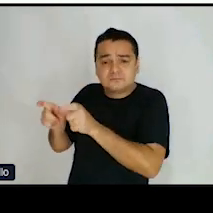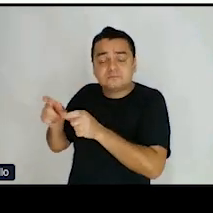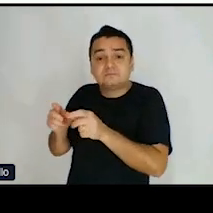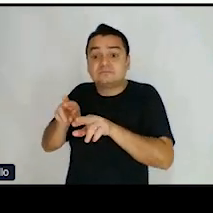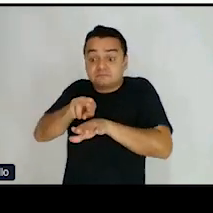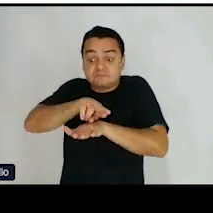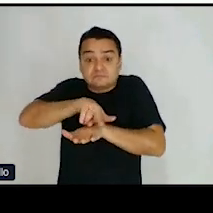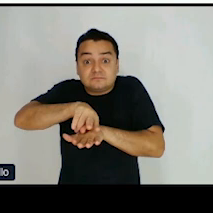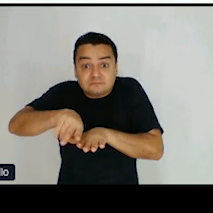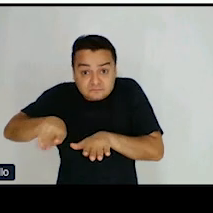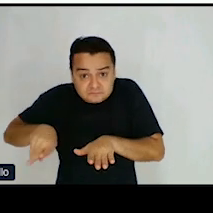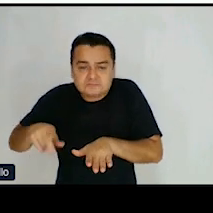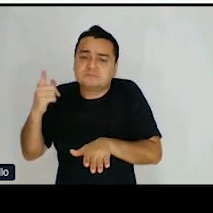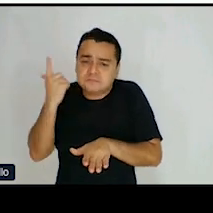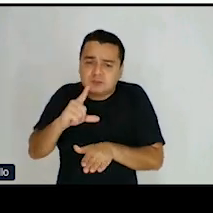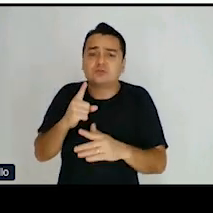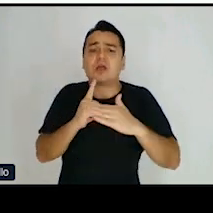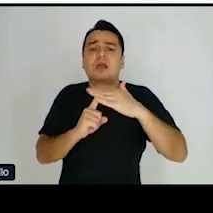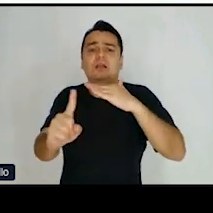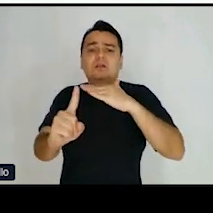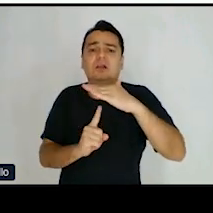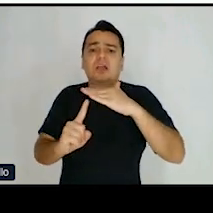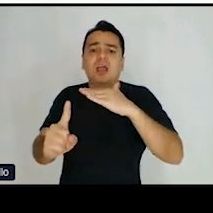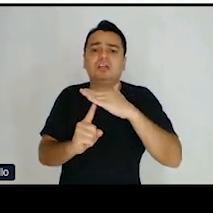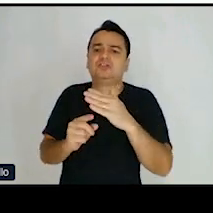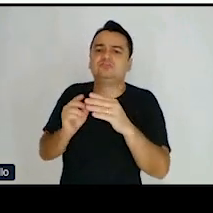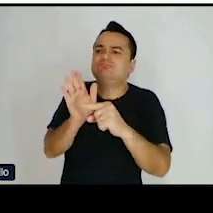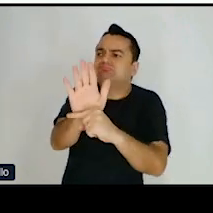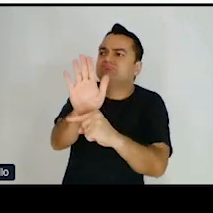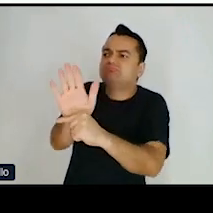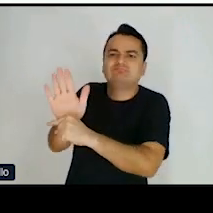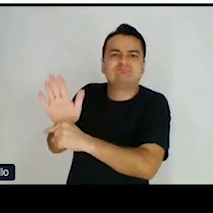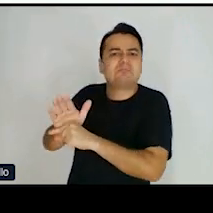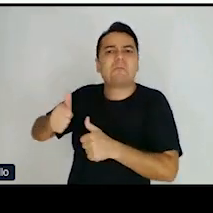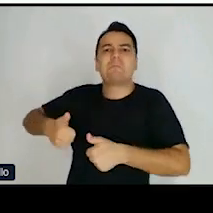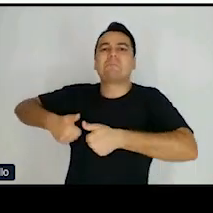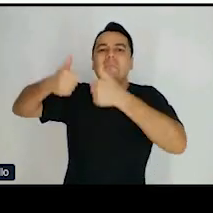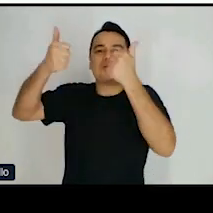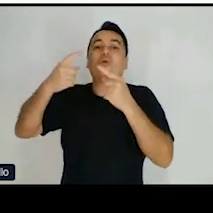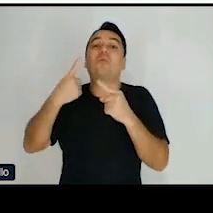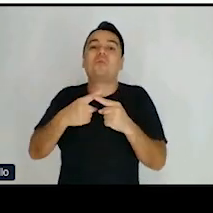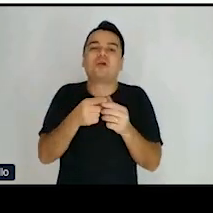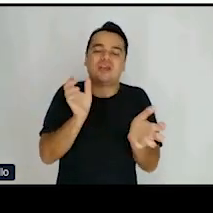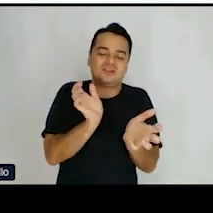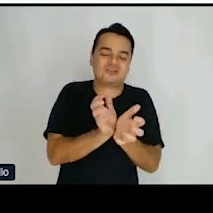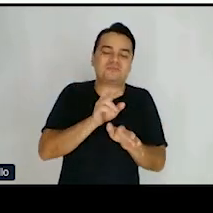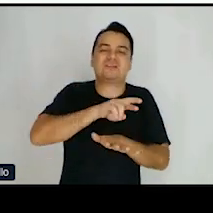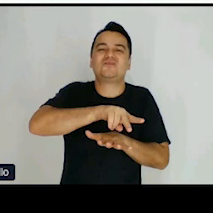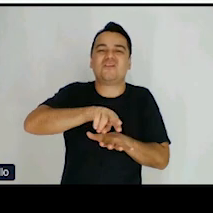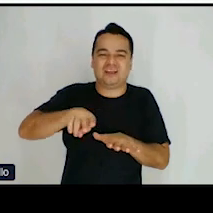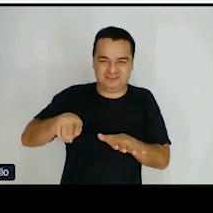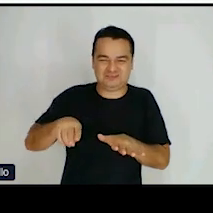atender melhor o público de vocês e os consumidores que vocês vão ter nas suas plataformas.